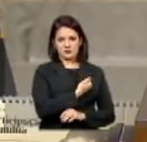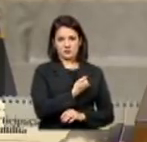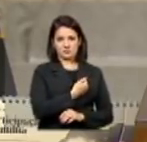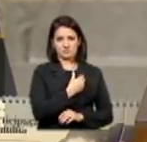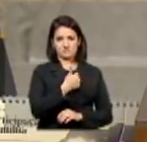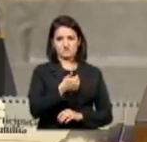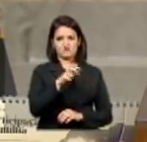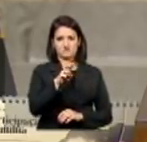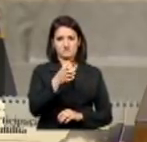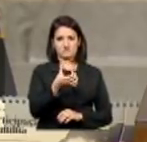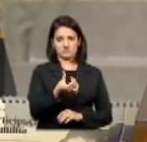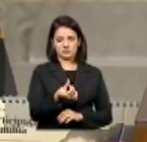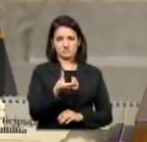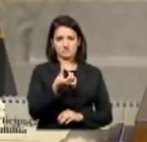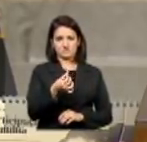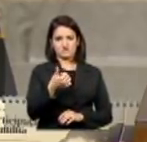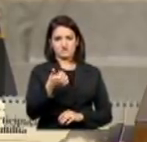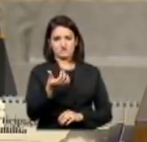616